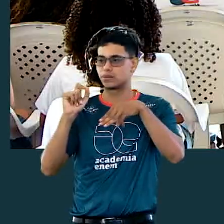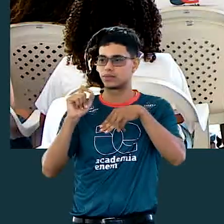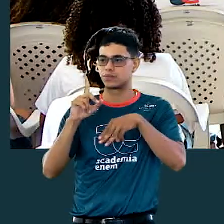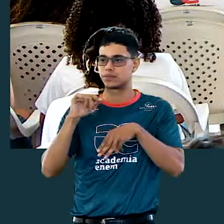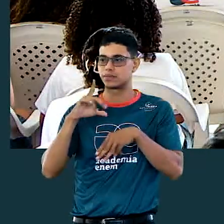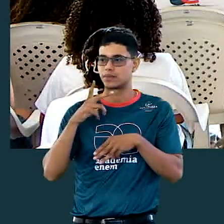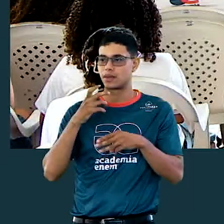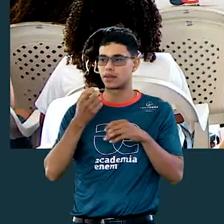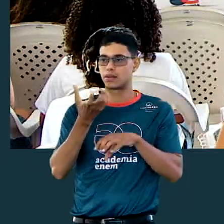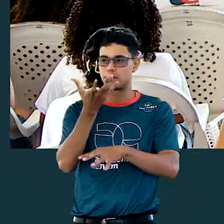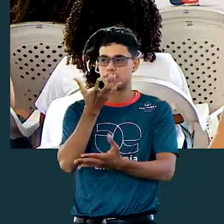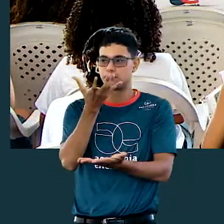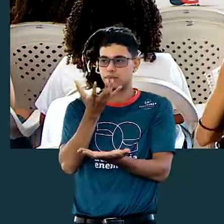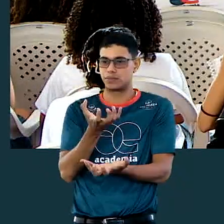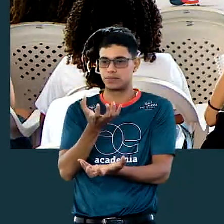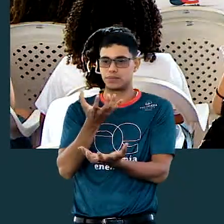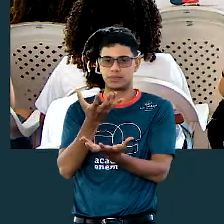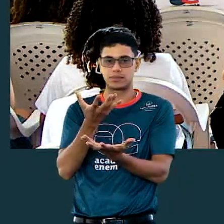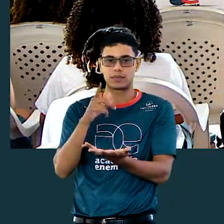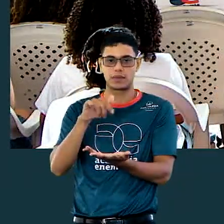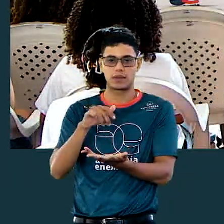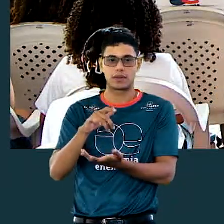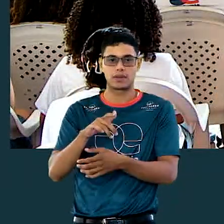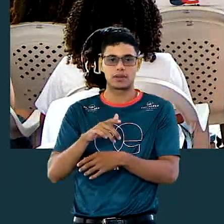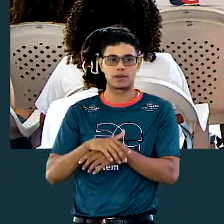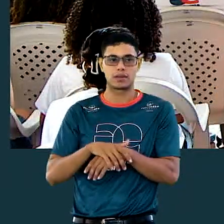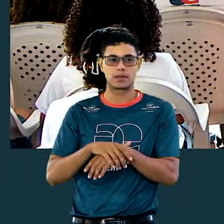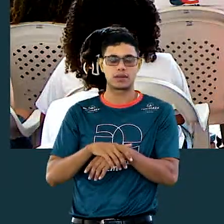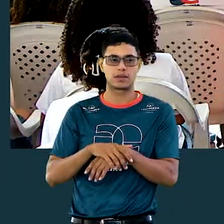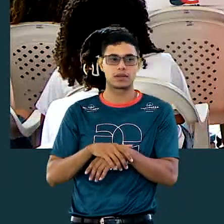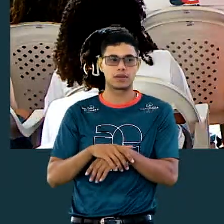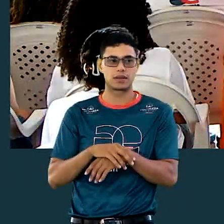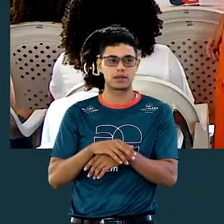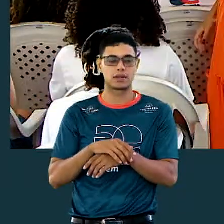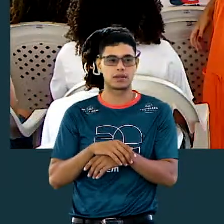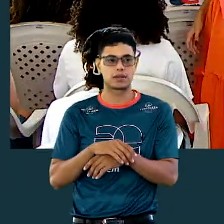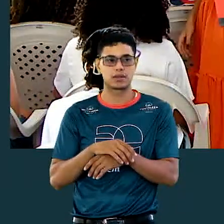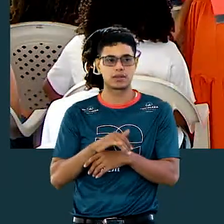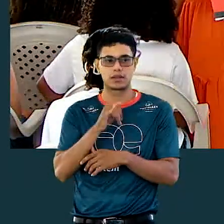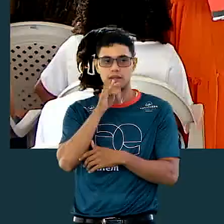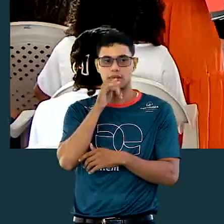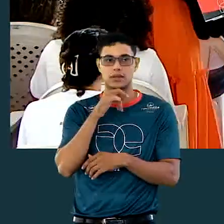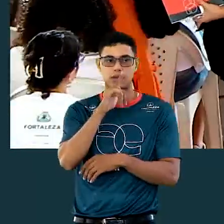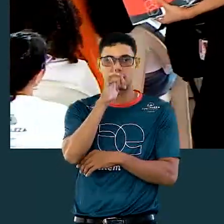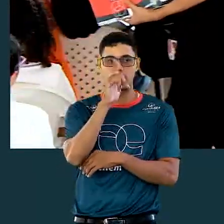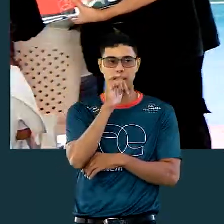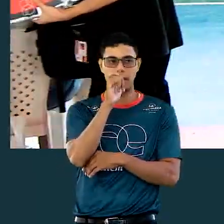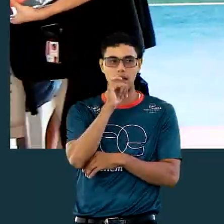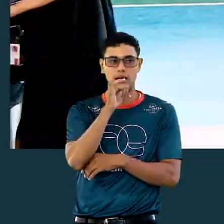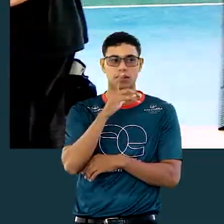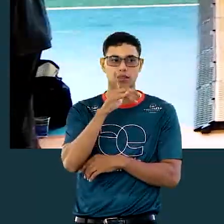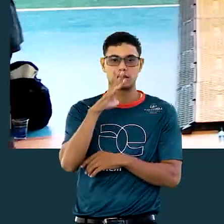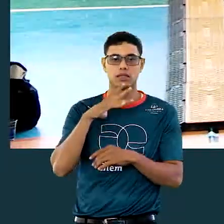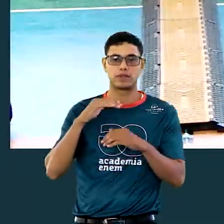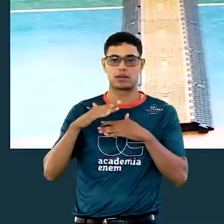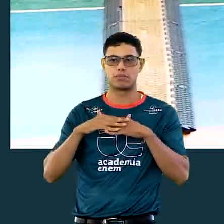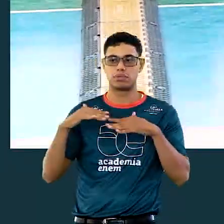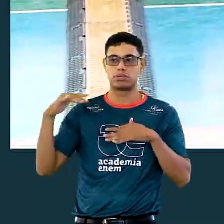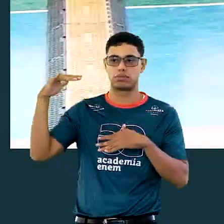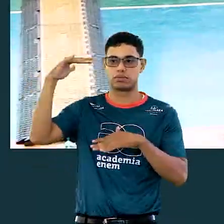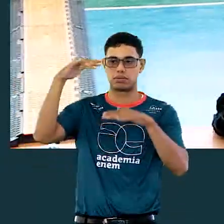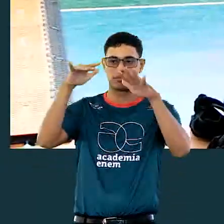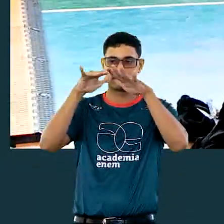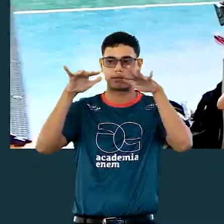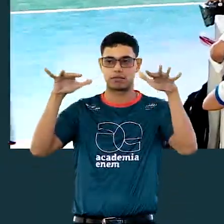as potenciais, pessoal, deixa eu te fazer uma pergunta. Se a água ficar acumulada o resto da vida lá em